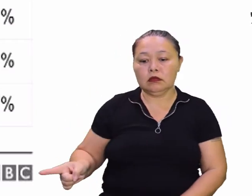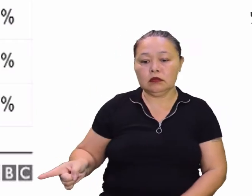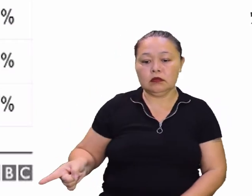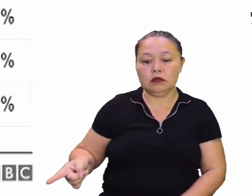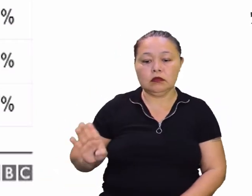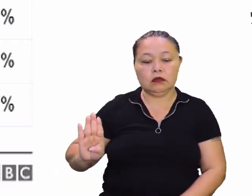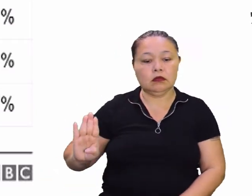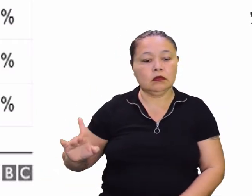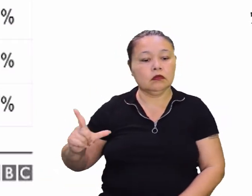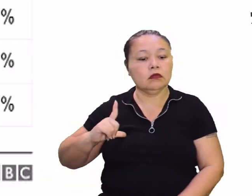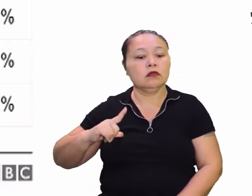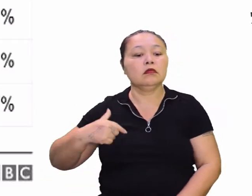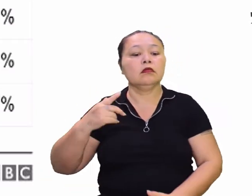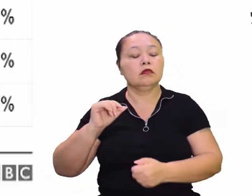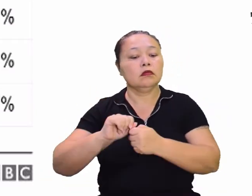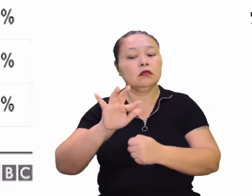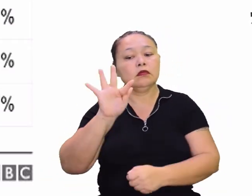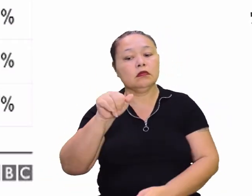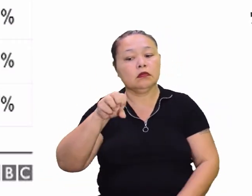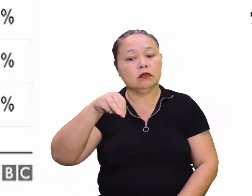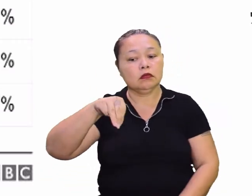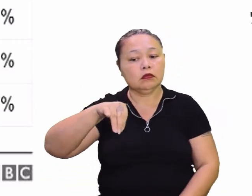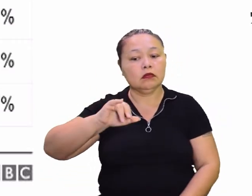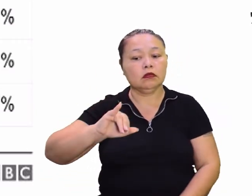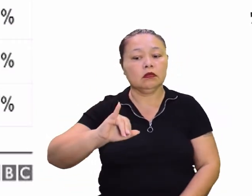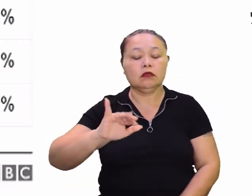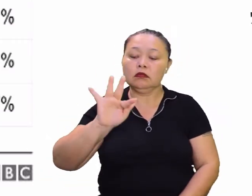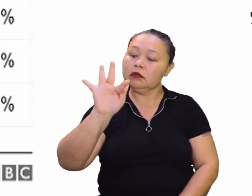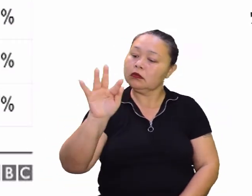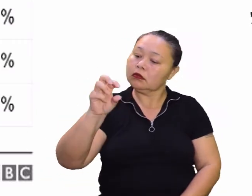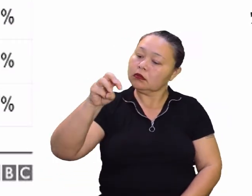segundo dados do Fundo Monetário Internacional, que é o